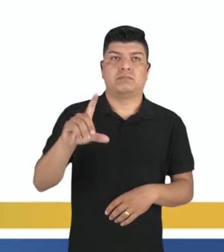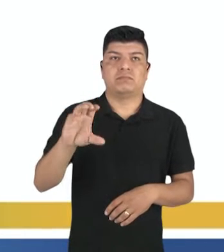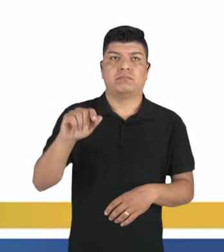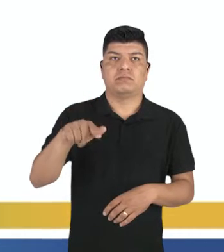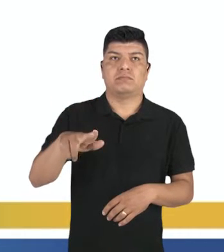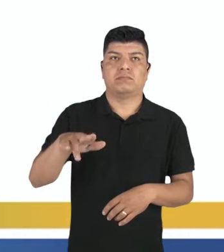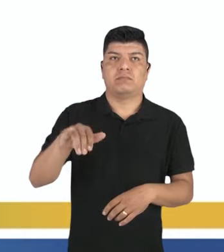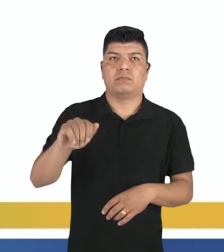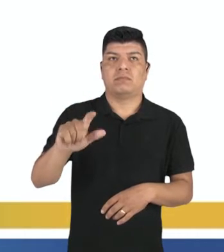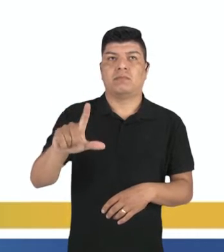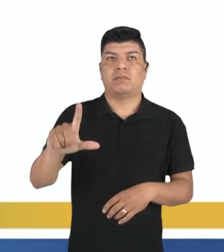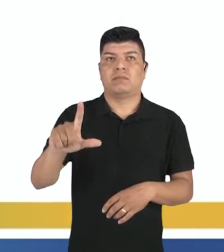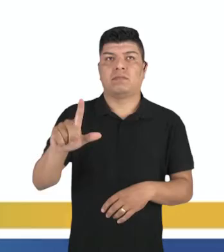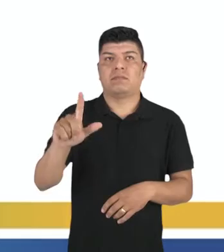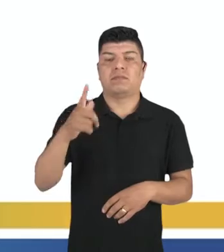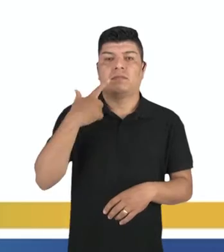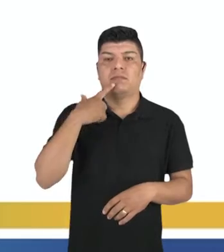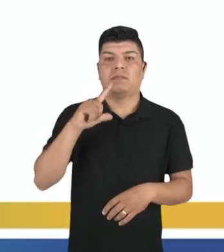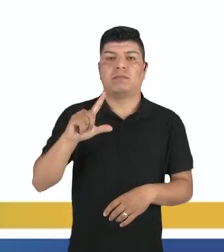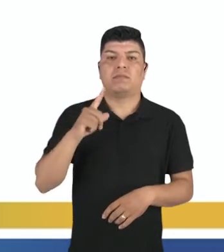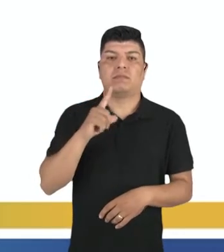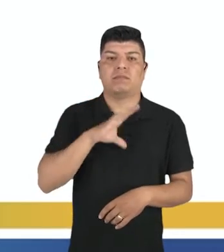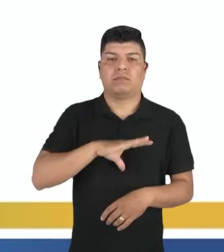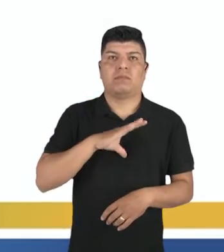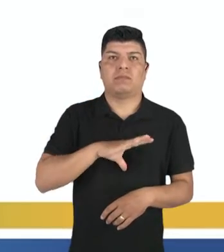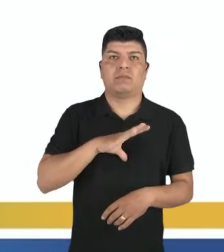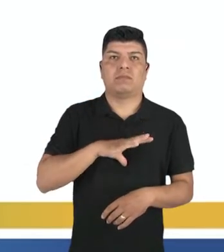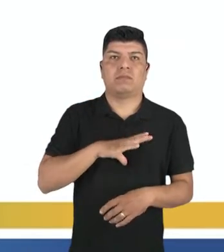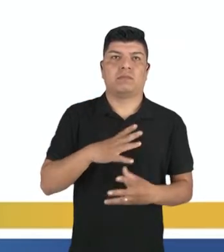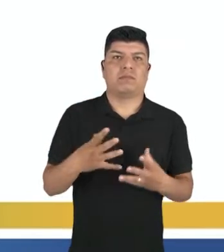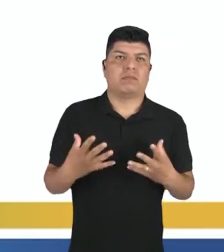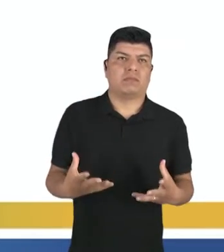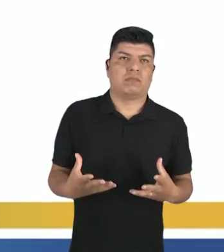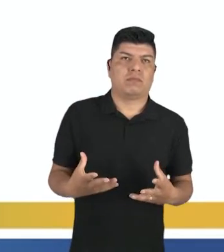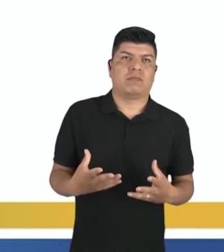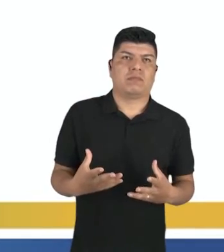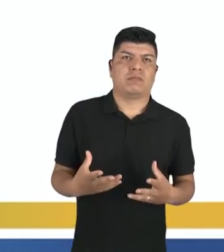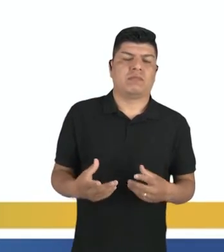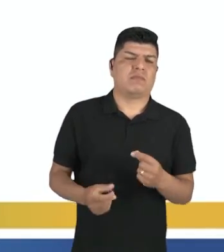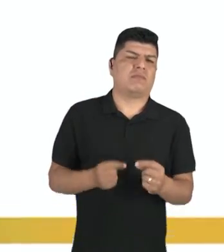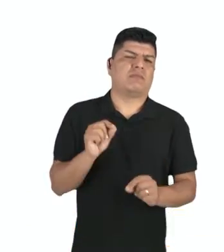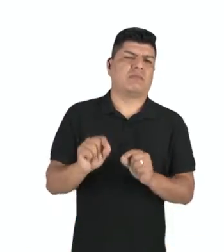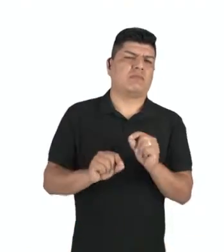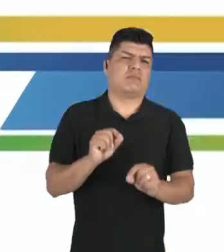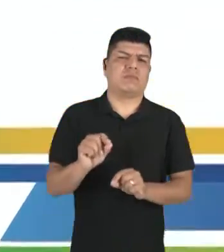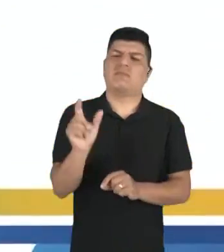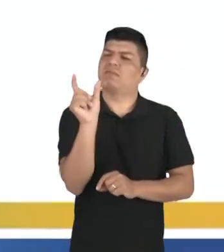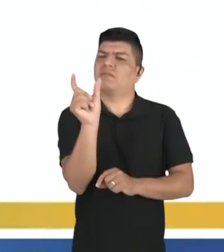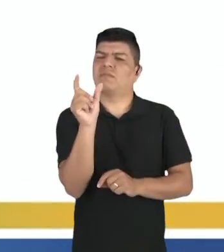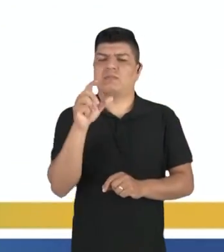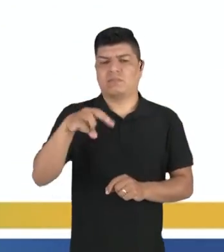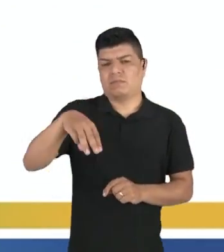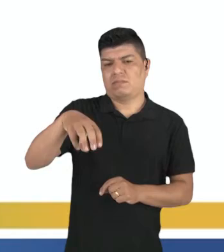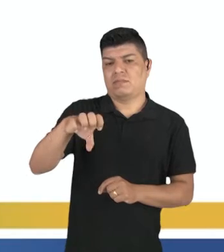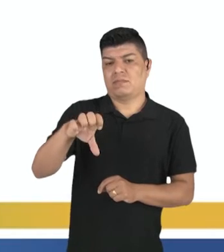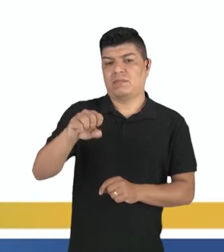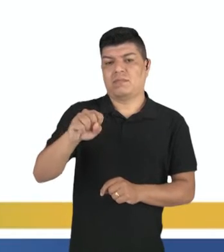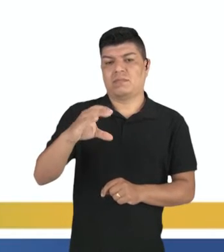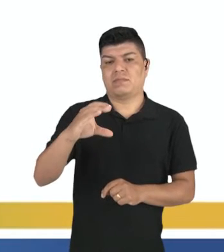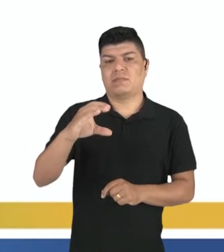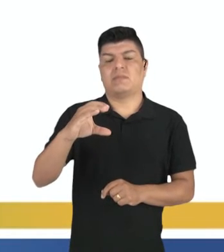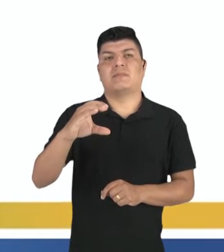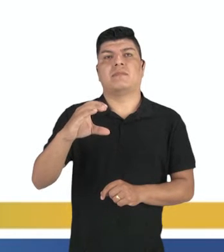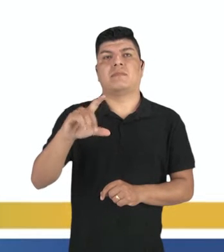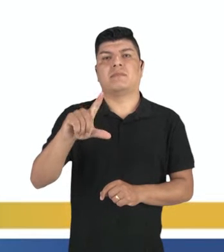língua portuguesa. Bom, já afirmou. Aí você vai dizer, mas o que é mesóclise? E volta lá no texto. O texto vai trazer todos esses conceitos